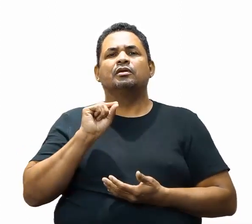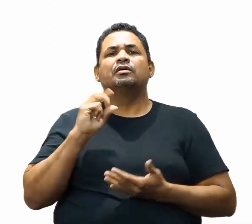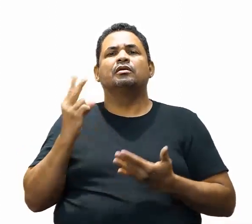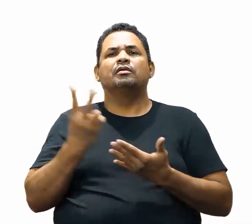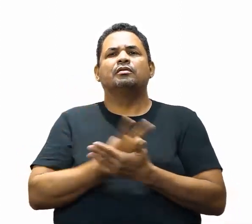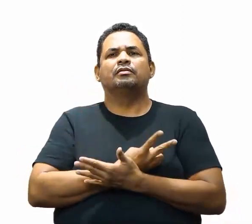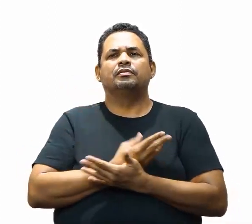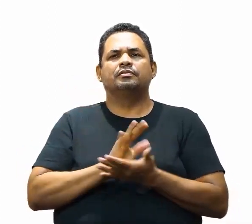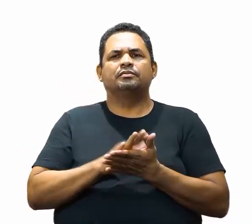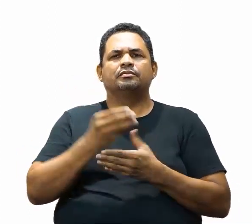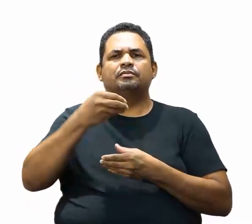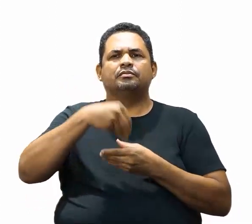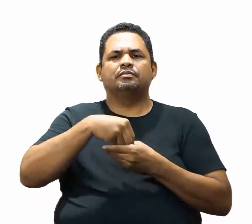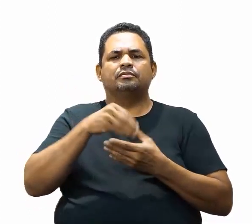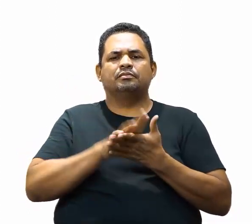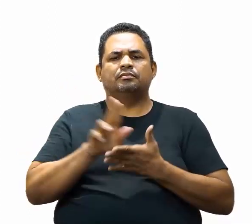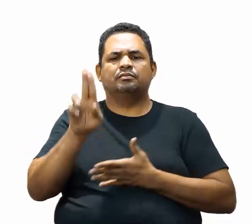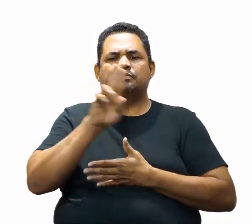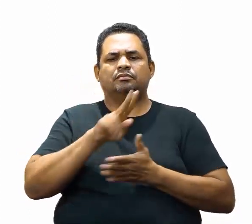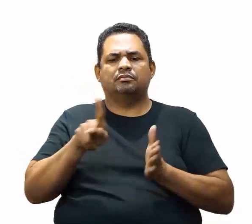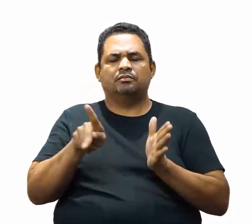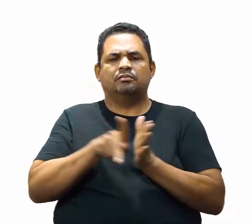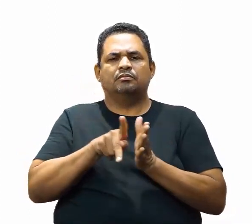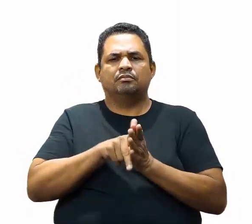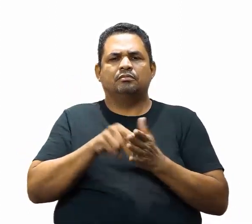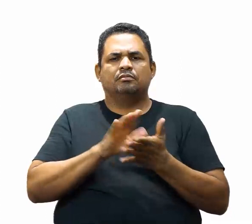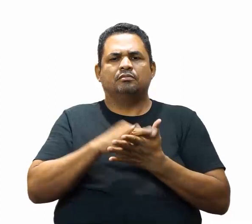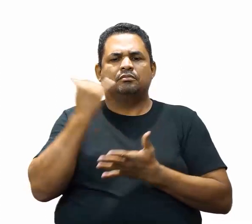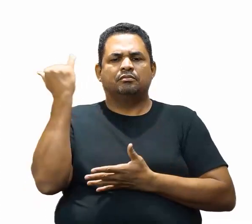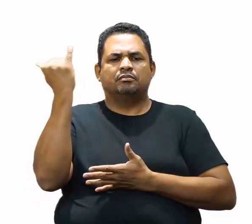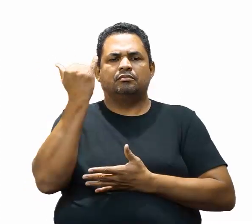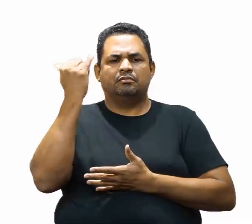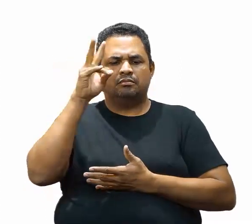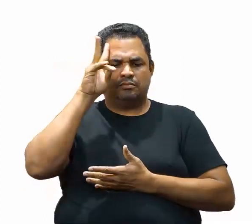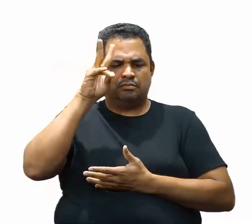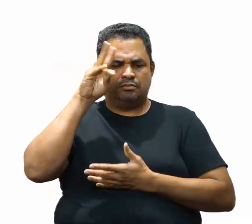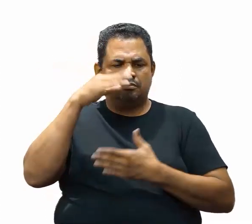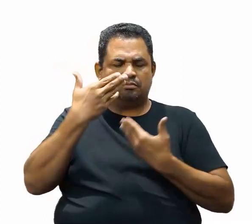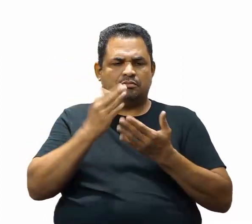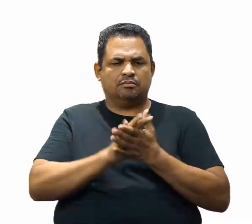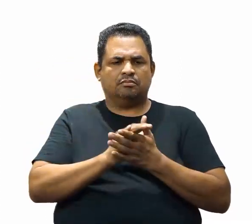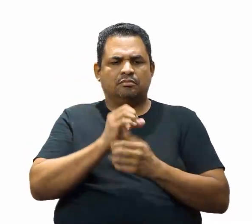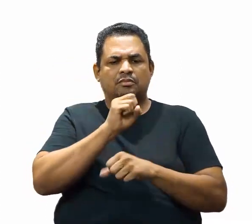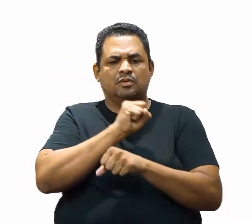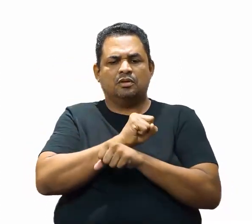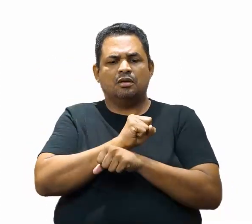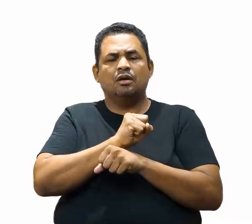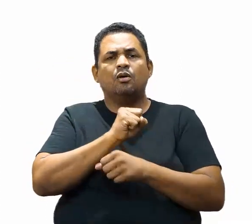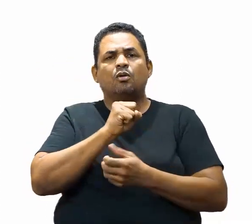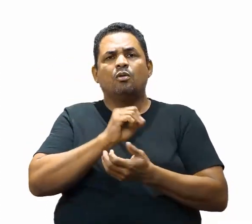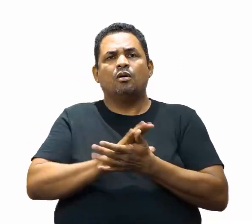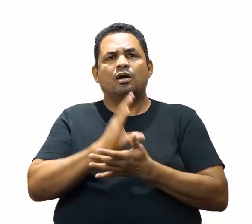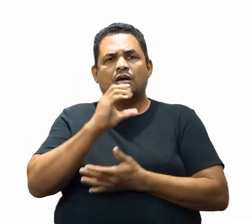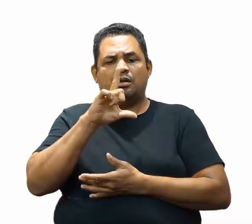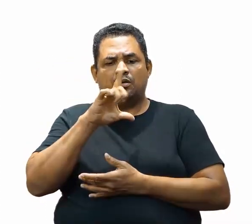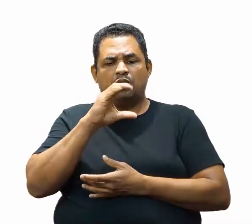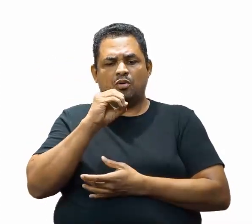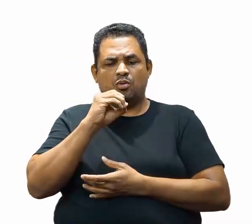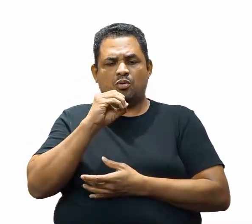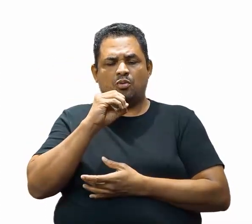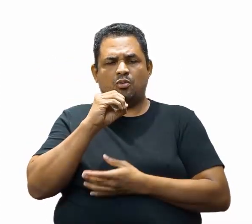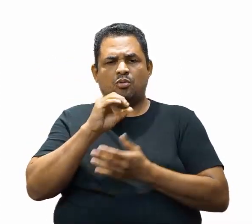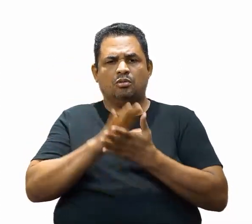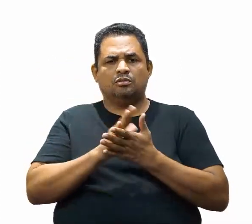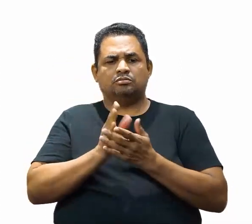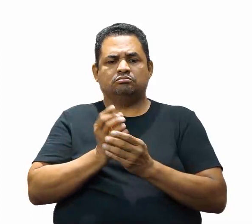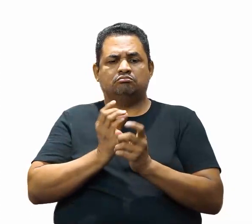Dentro desses usos específicos, é bastante importante também lembrar que o artigo neutro lo, ele pode vir tanto na